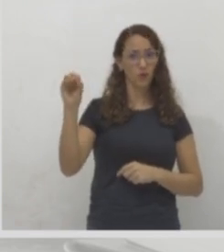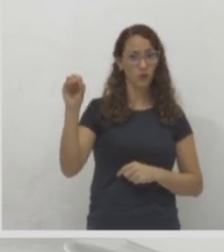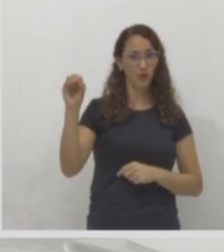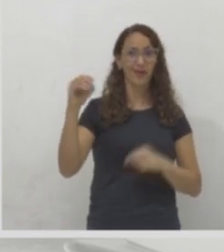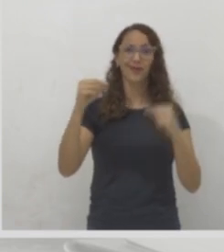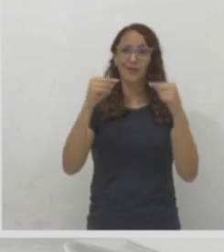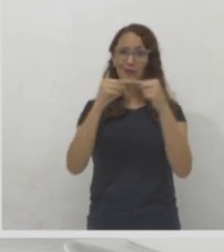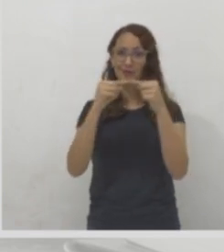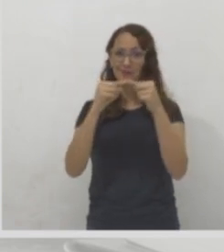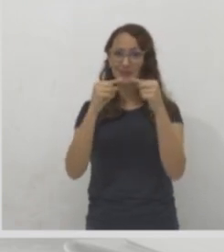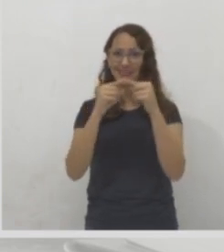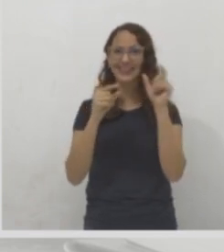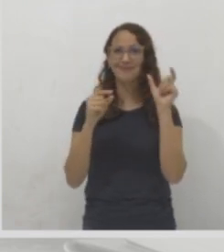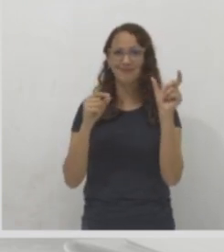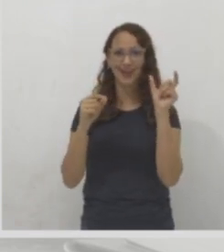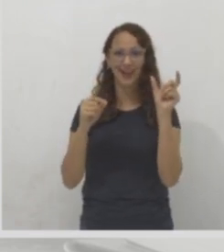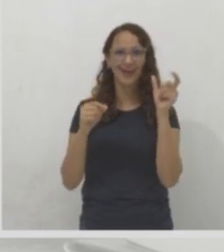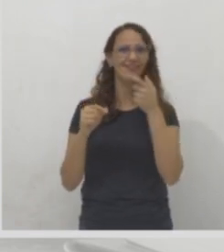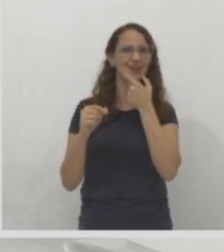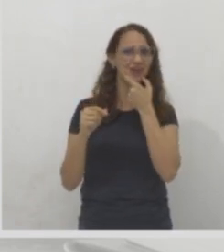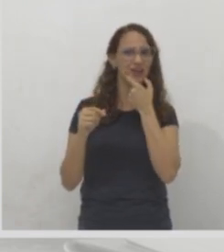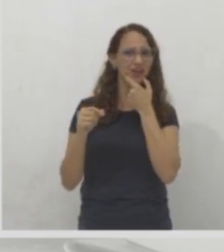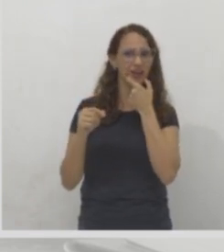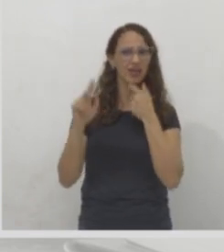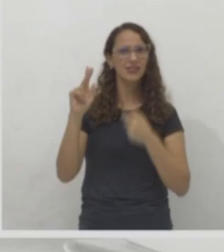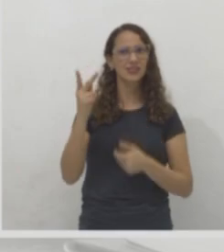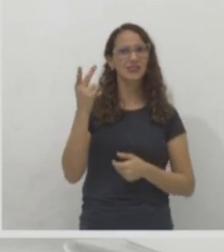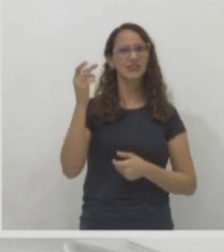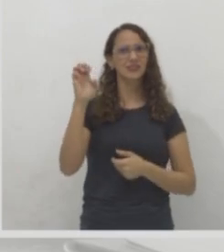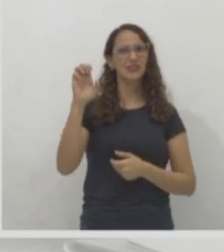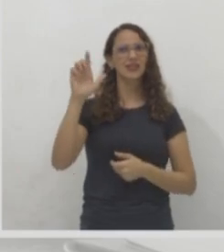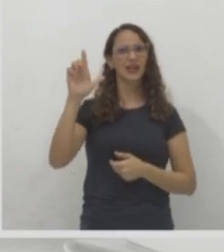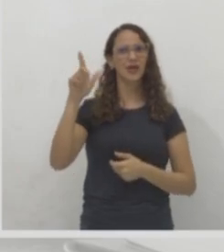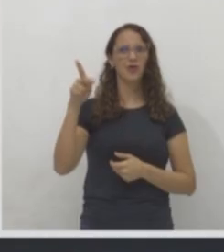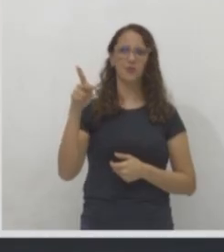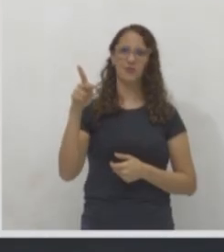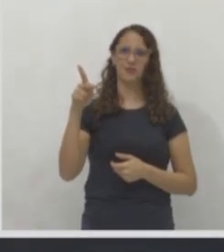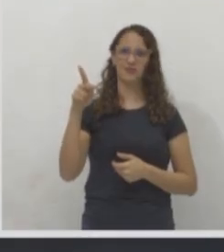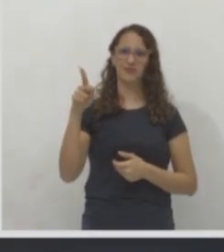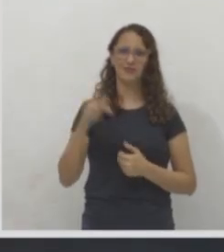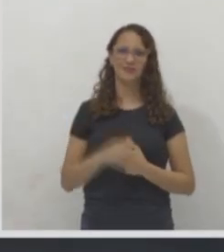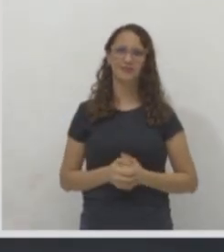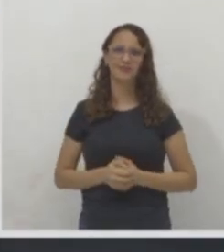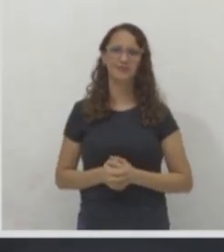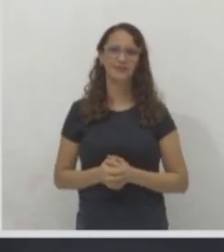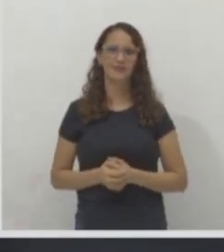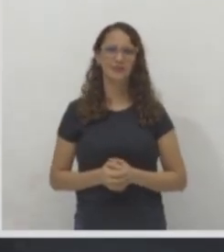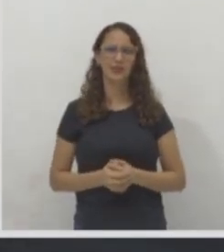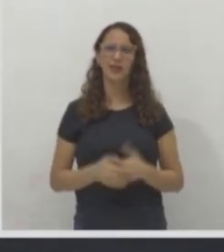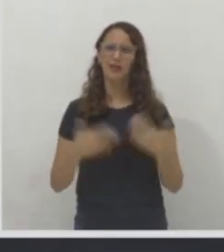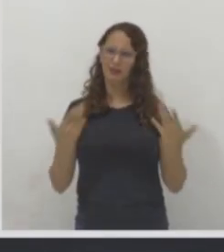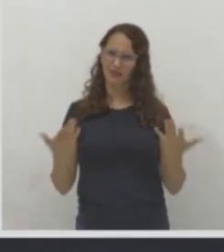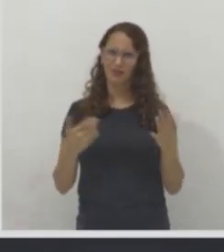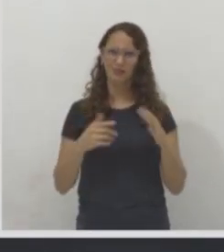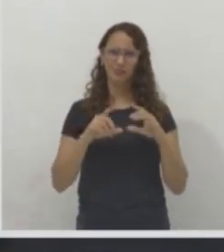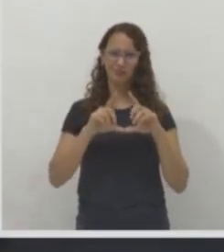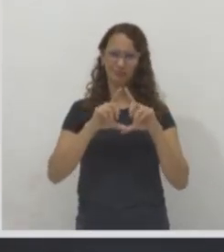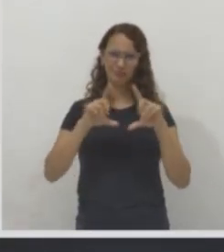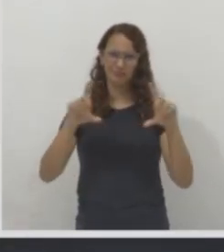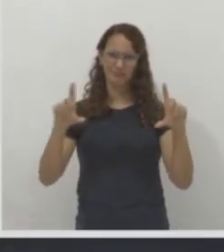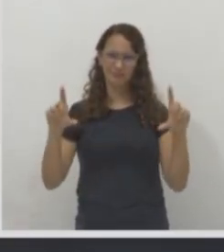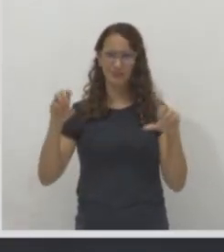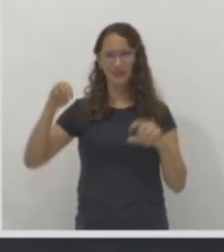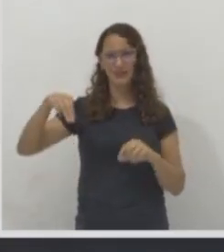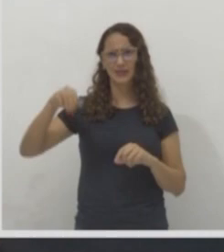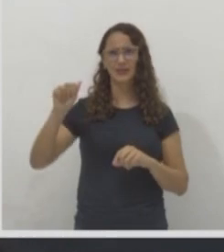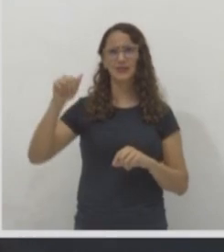em inglês. Então, aqui nós temos uma manchete bem apelativa, certo? Nós teríamos o que alguns consideram